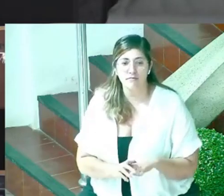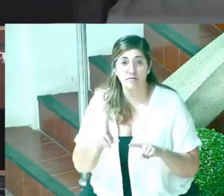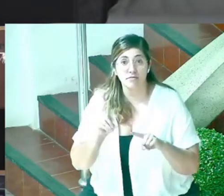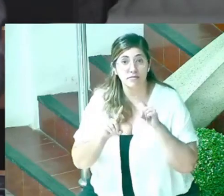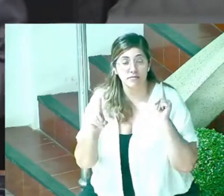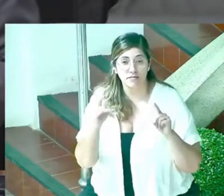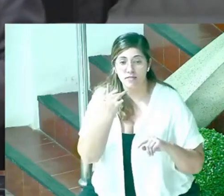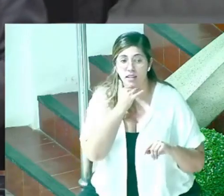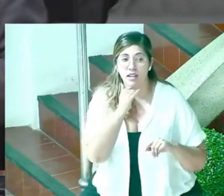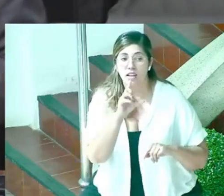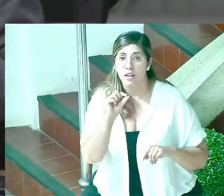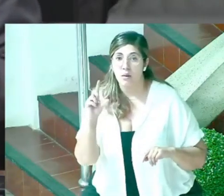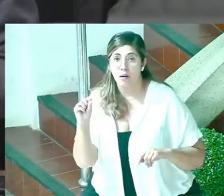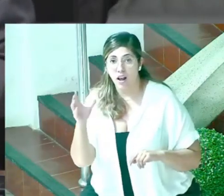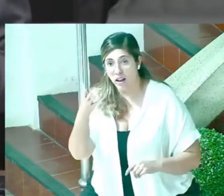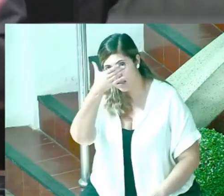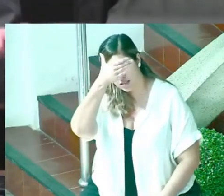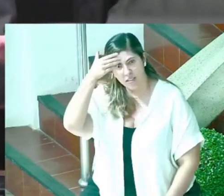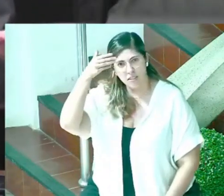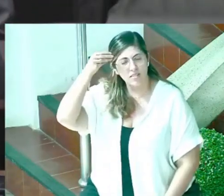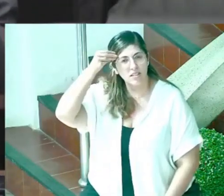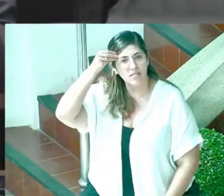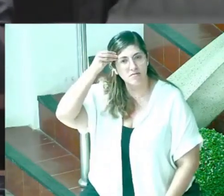Lembre-se de Cristo sendo traspassado